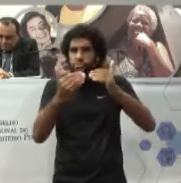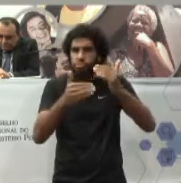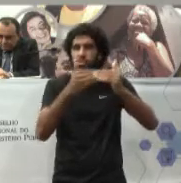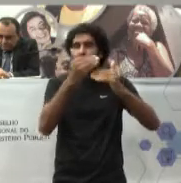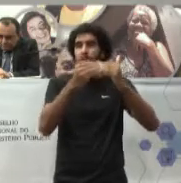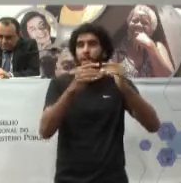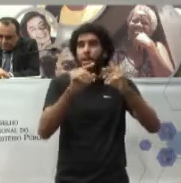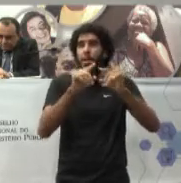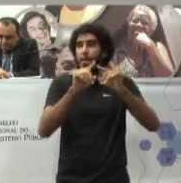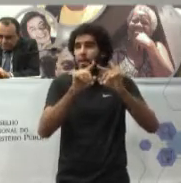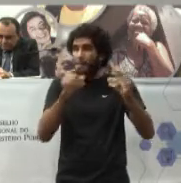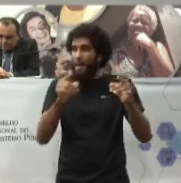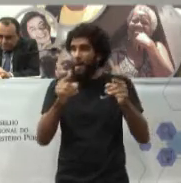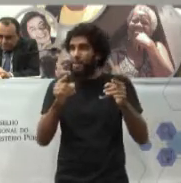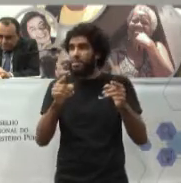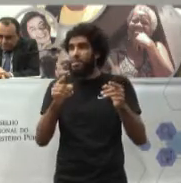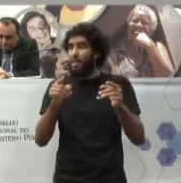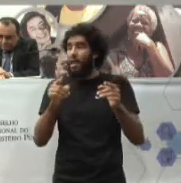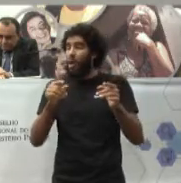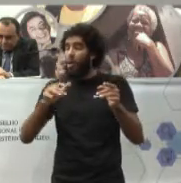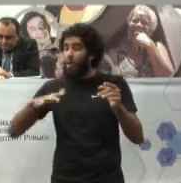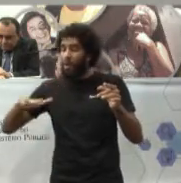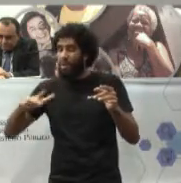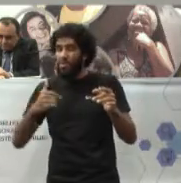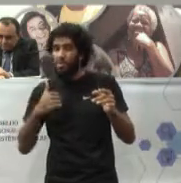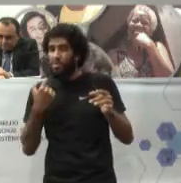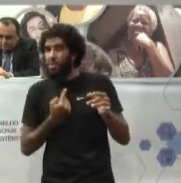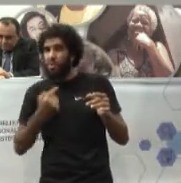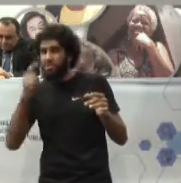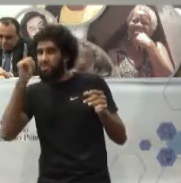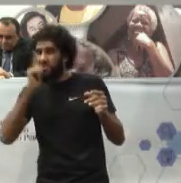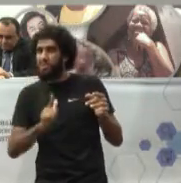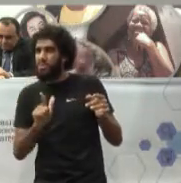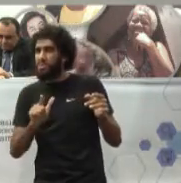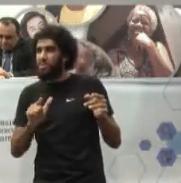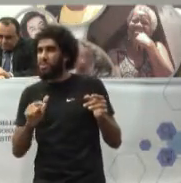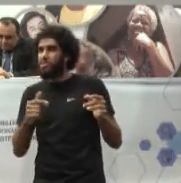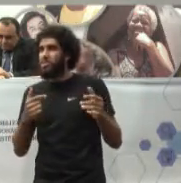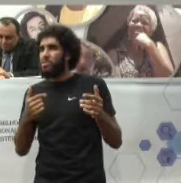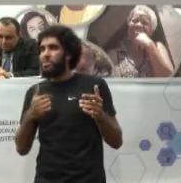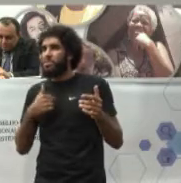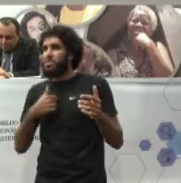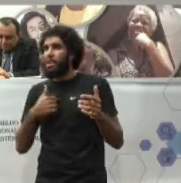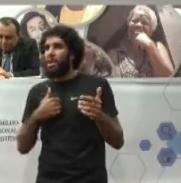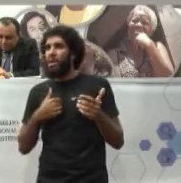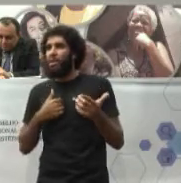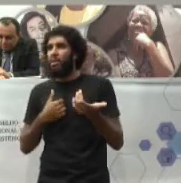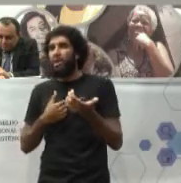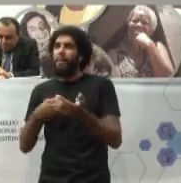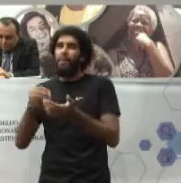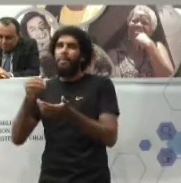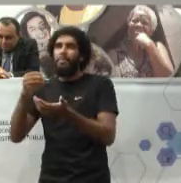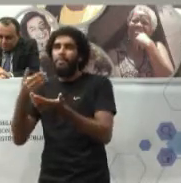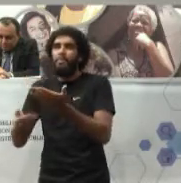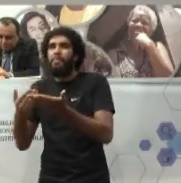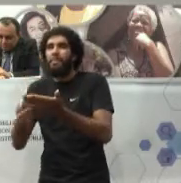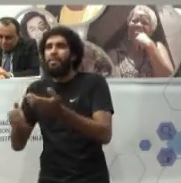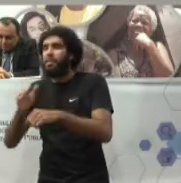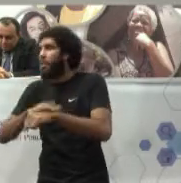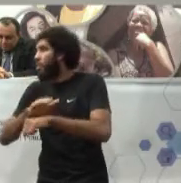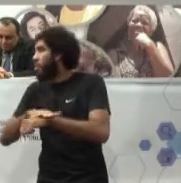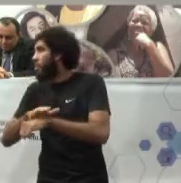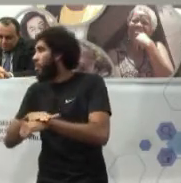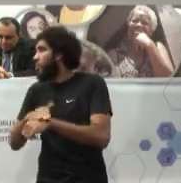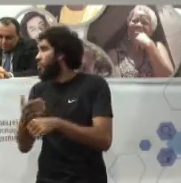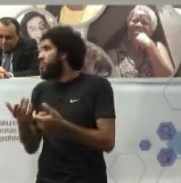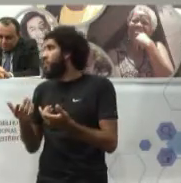que infelizmente não conseguiu avançar e não vou gastar o tempo de todos aqui depois da espetacular ciee